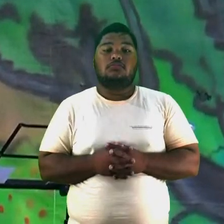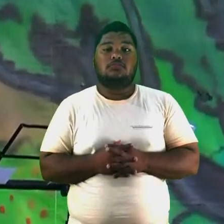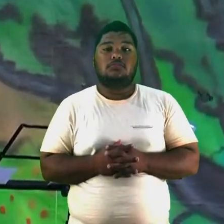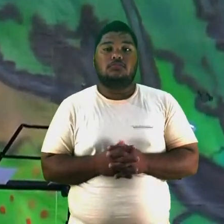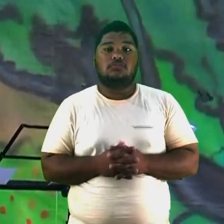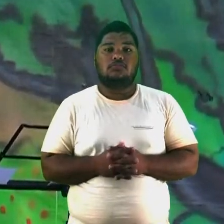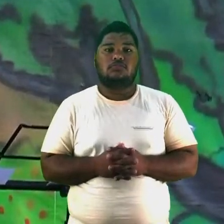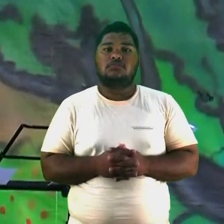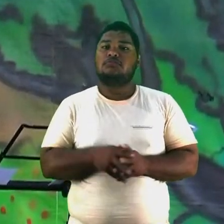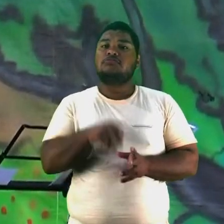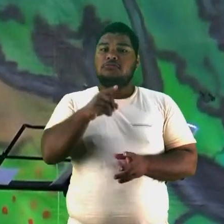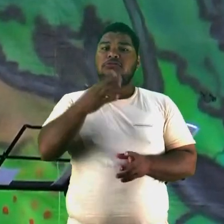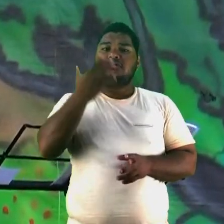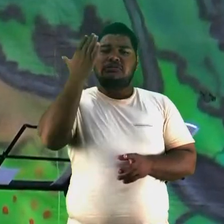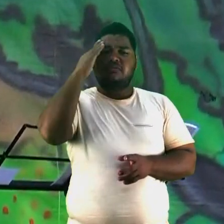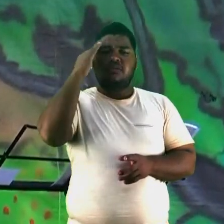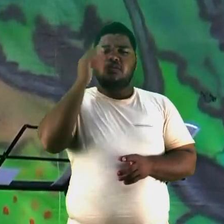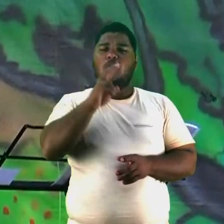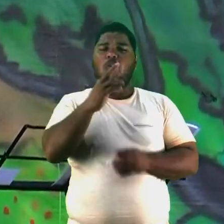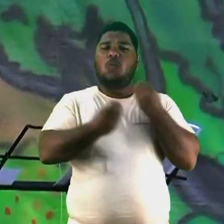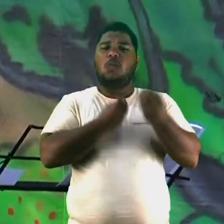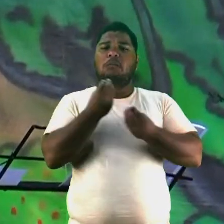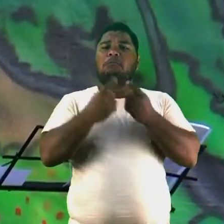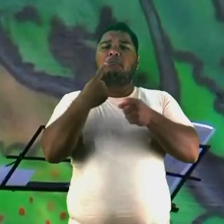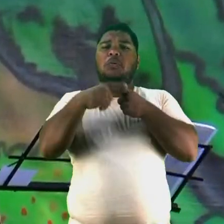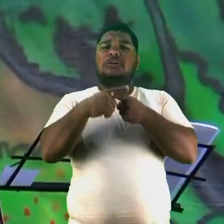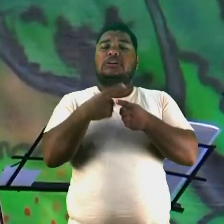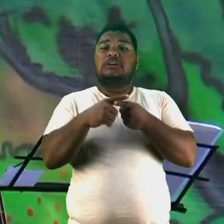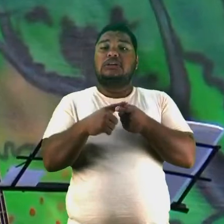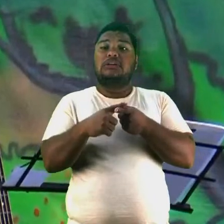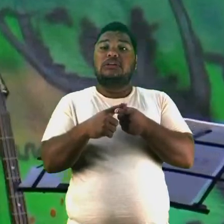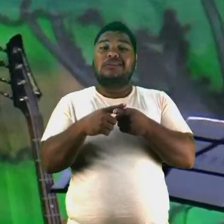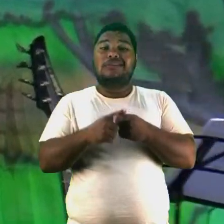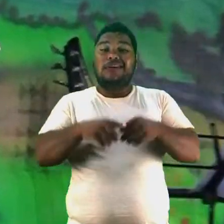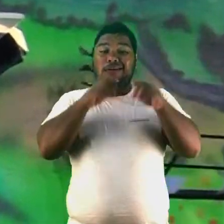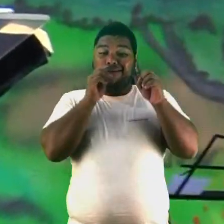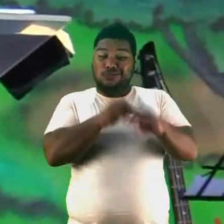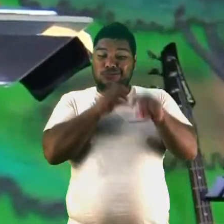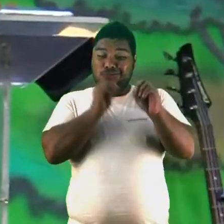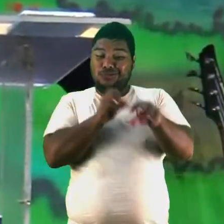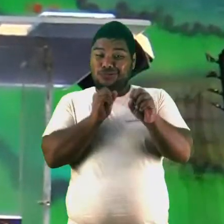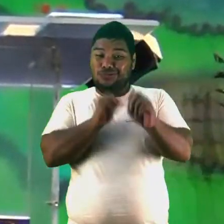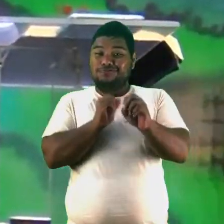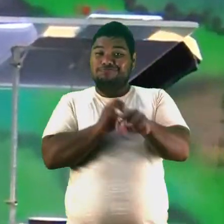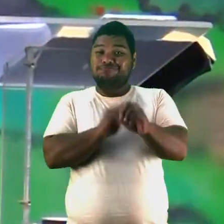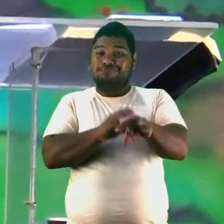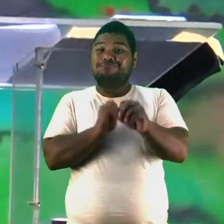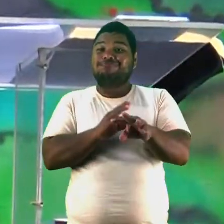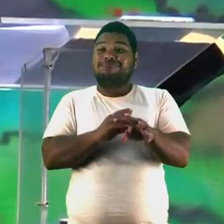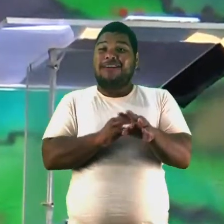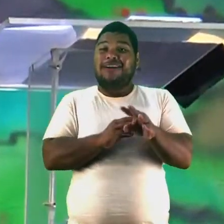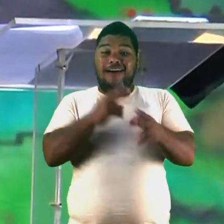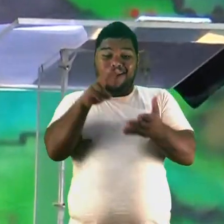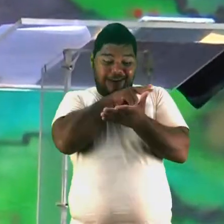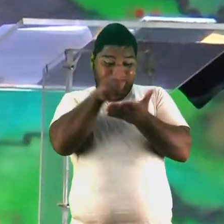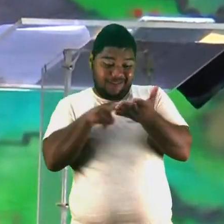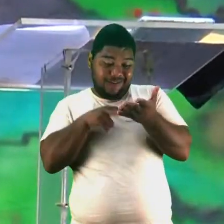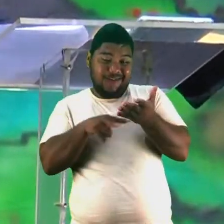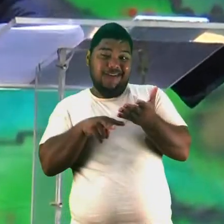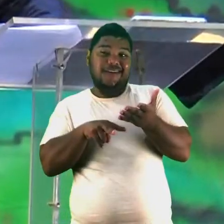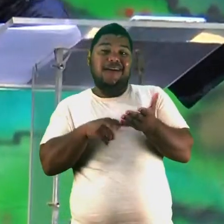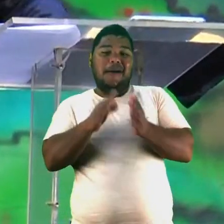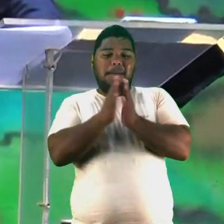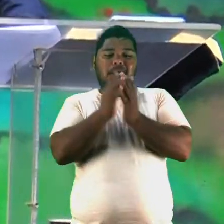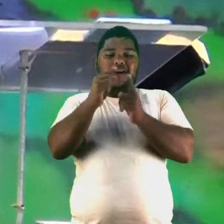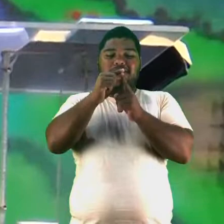Você está vendo por que é importante você incentivar a sua criança a ler as Escrituras? A ler a Palavra